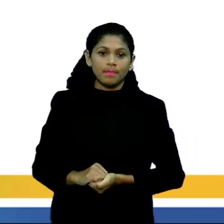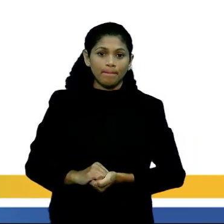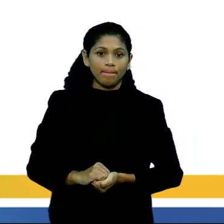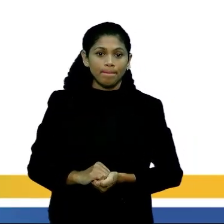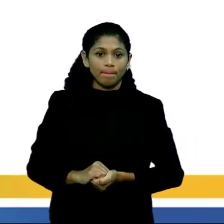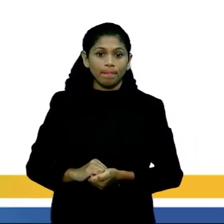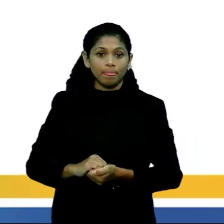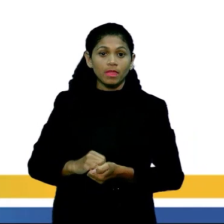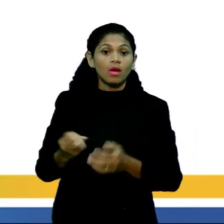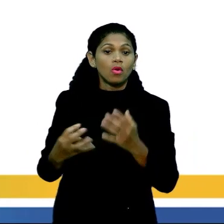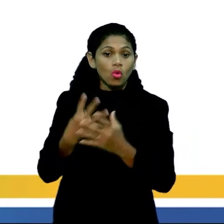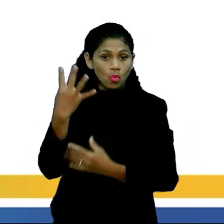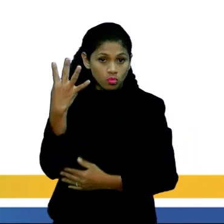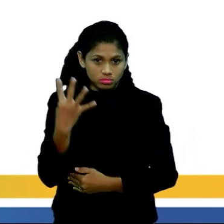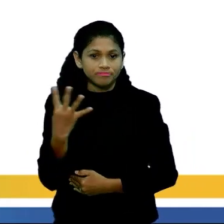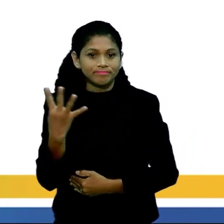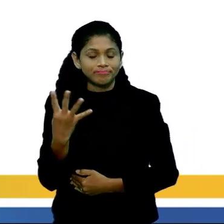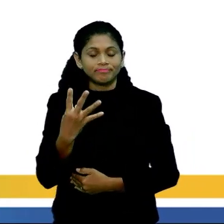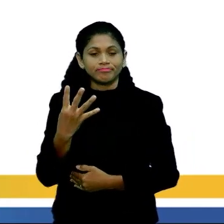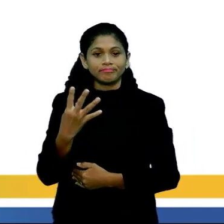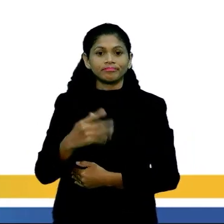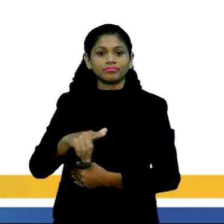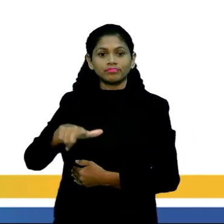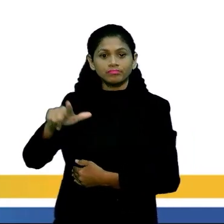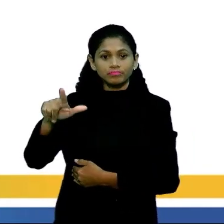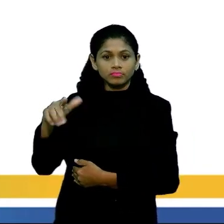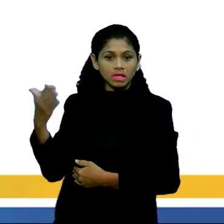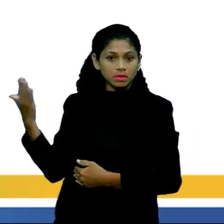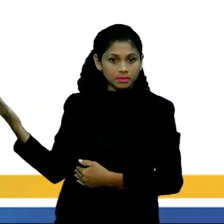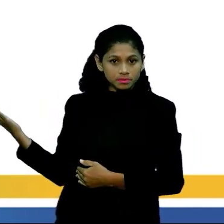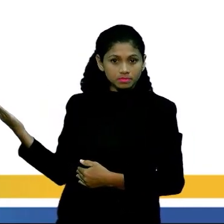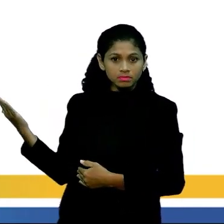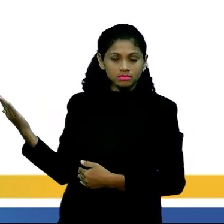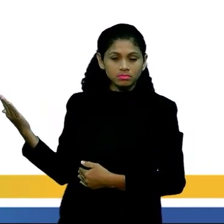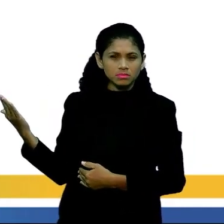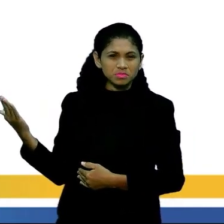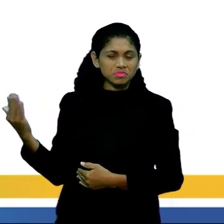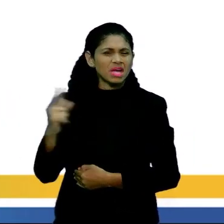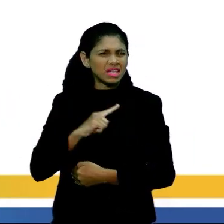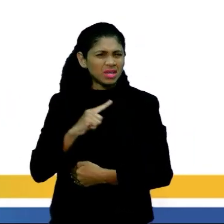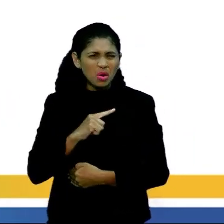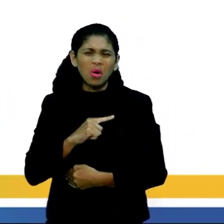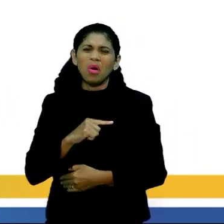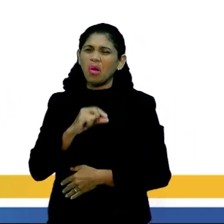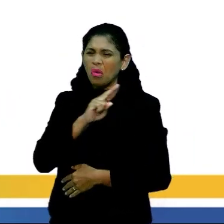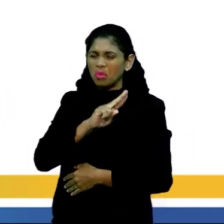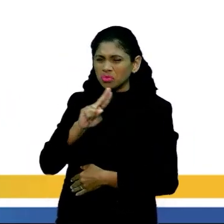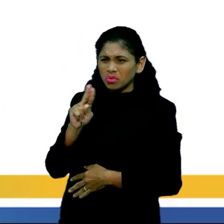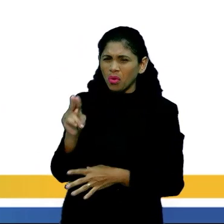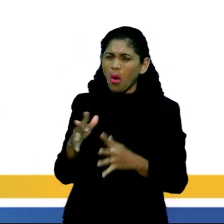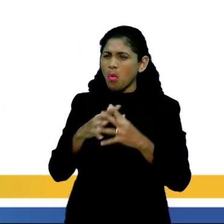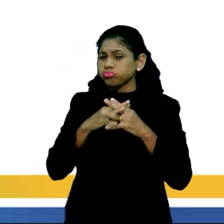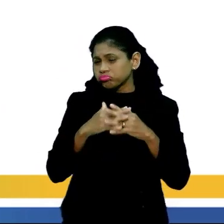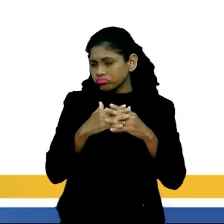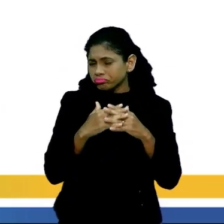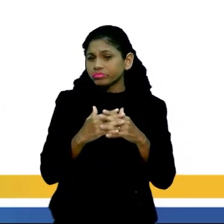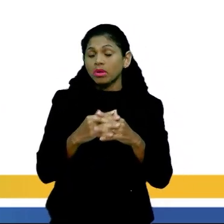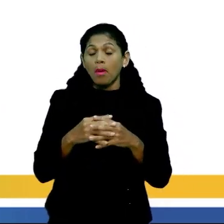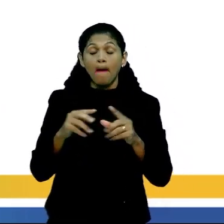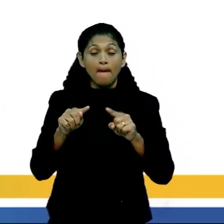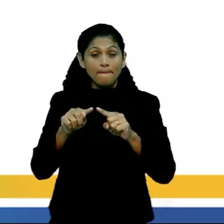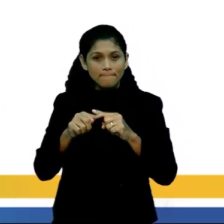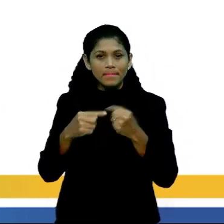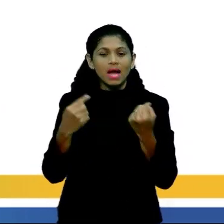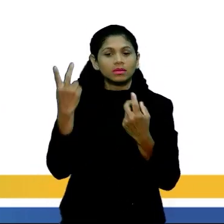Próximo processo é a levigação. A levigação, apesar de ter um nome um pouco confuso, é muito comum nos nossos dias a